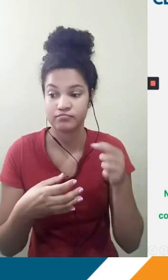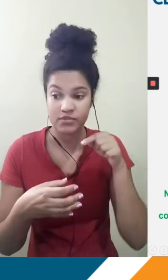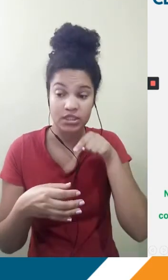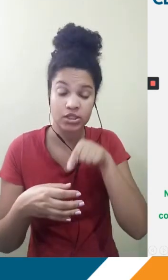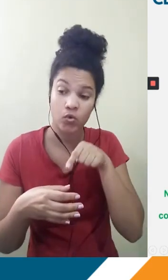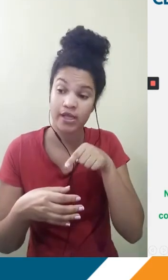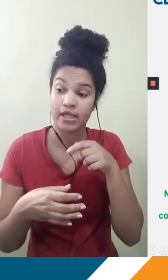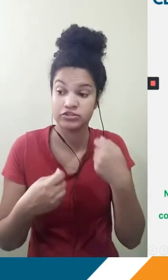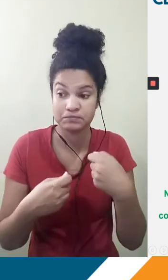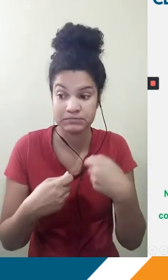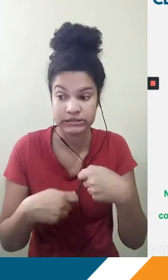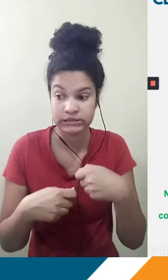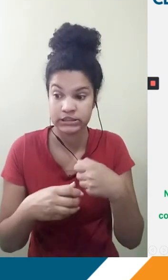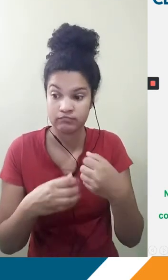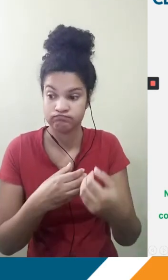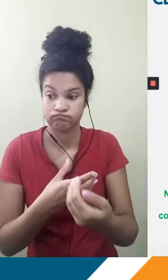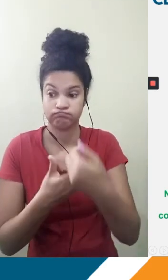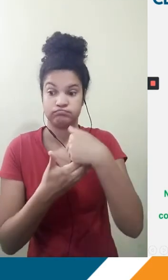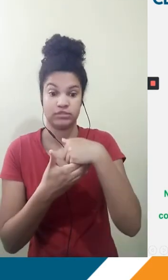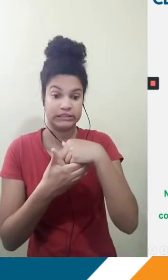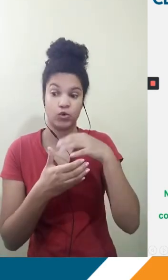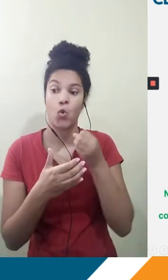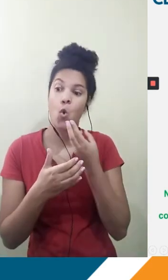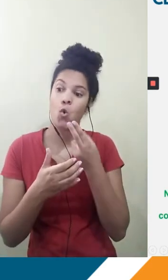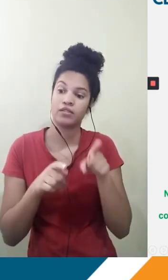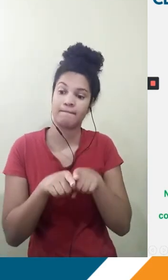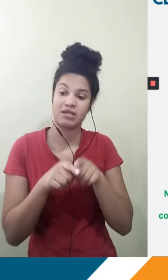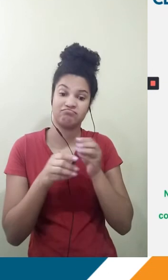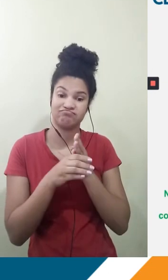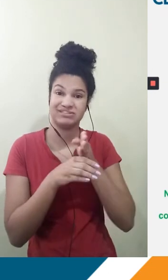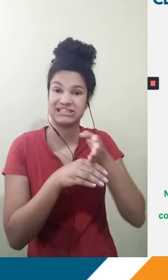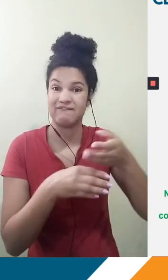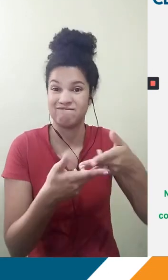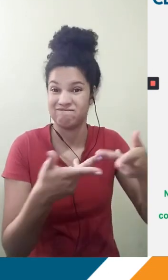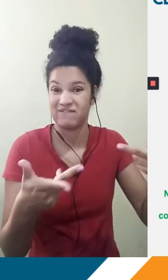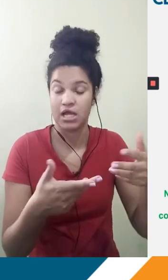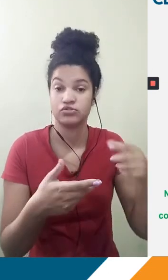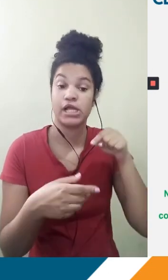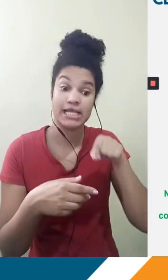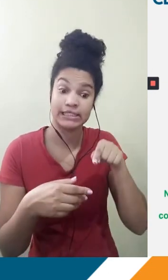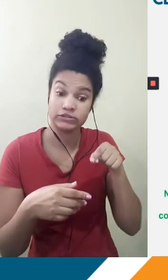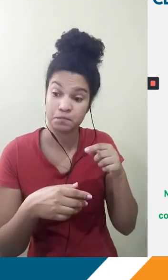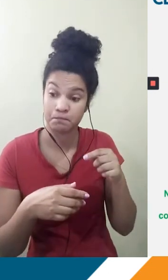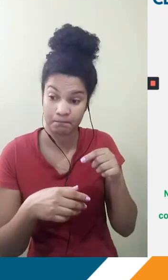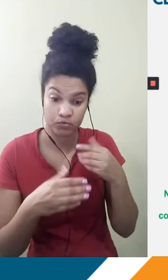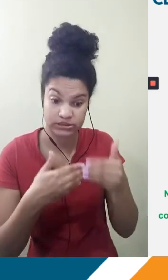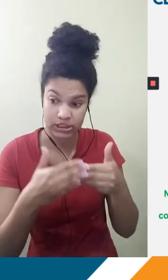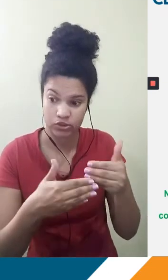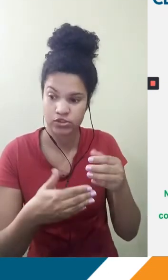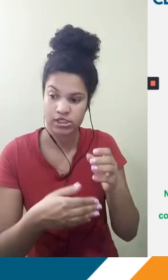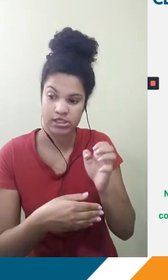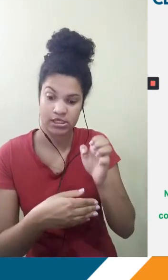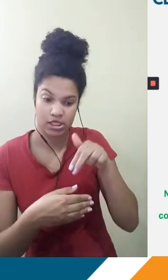quantidade ou saem em grande quantidade da célula. Esses processos denominados endocitose dentro da célula, exocitose fora